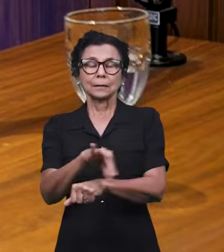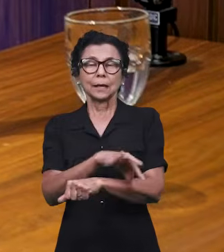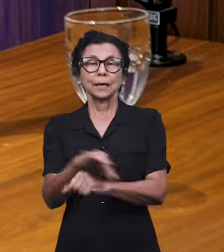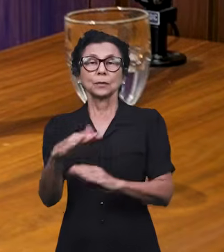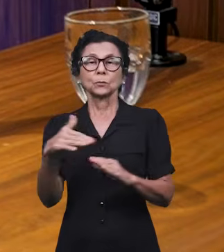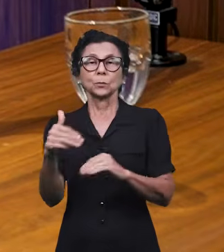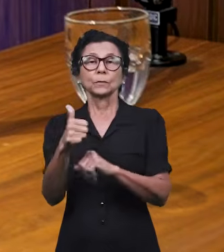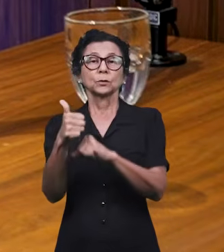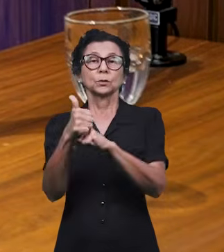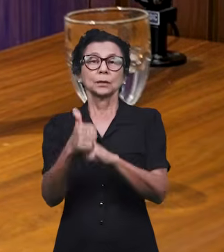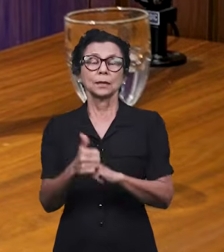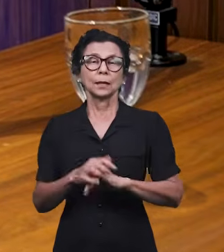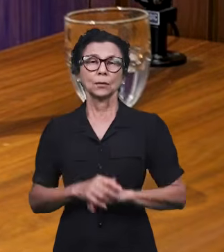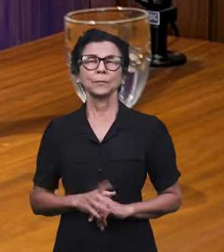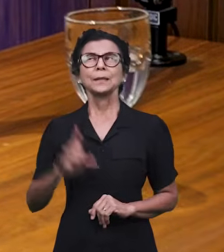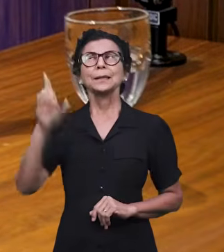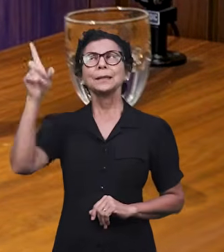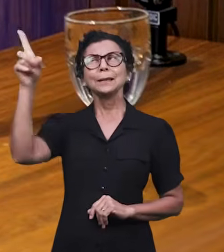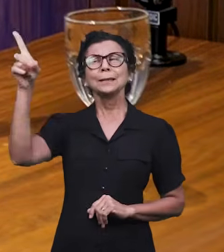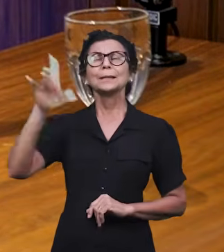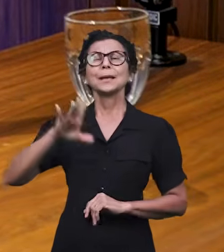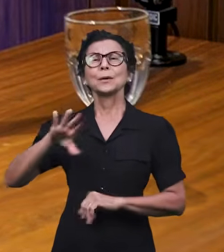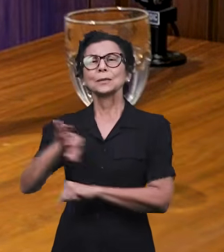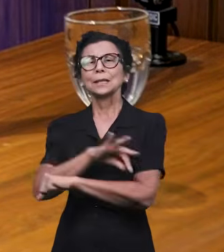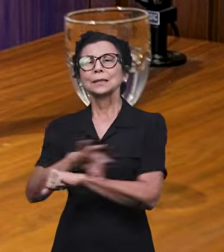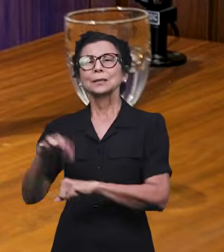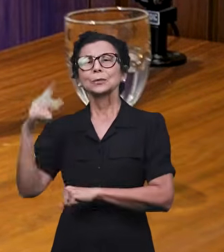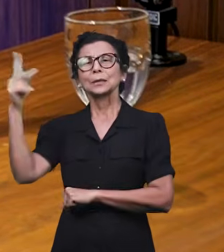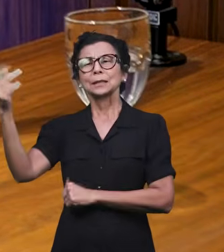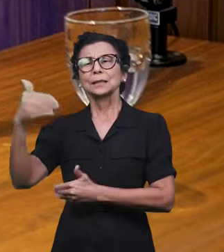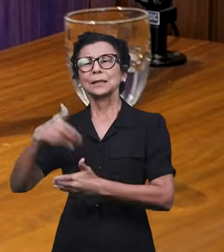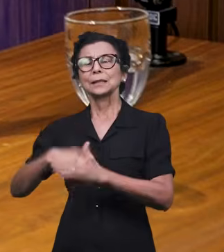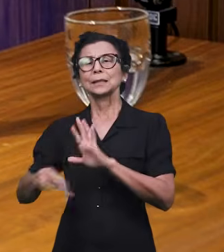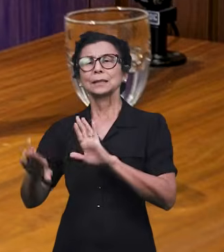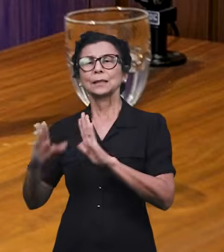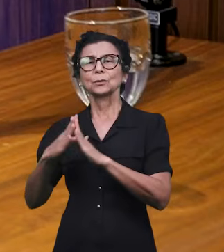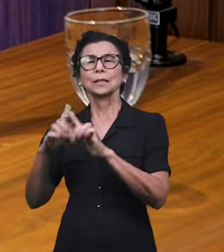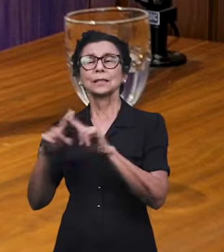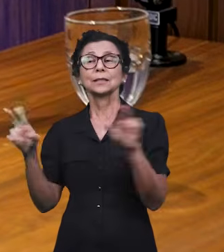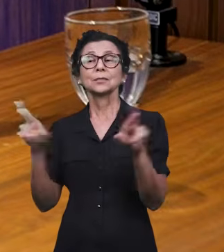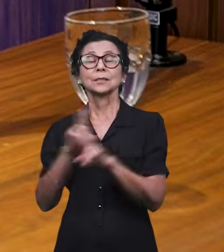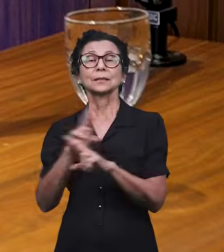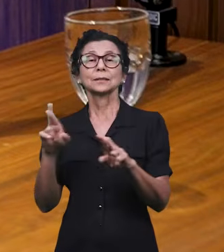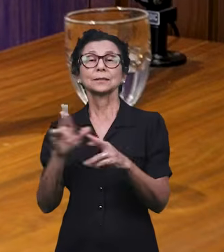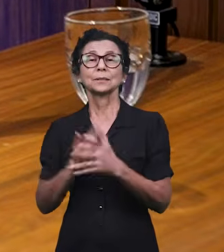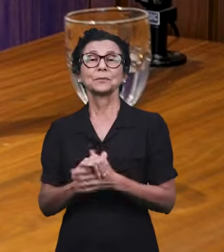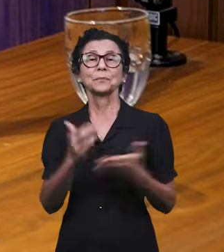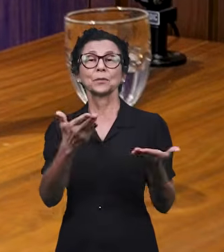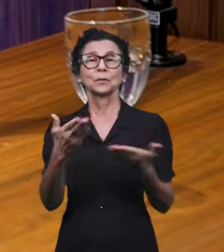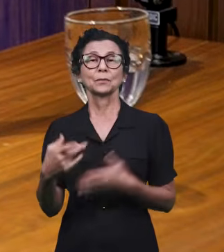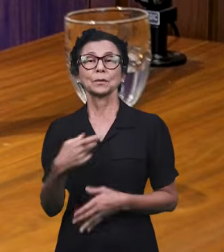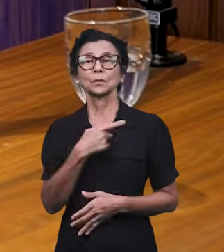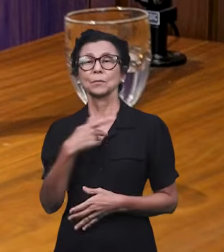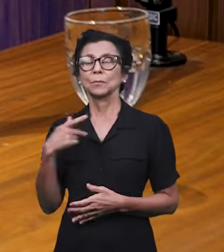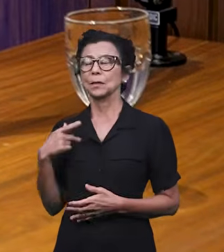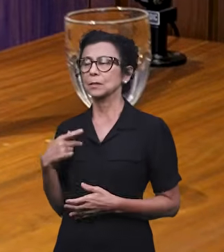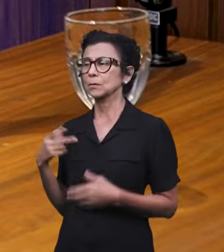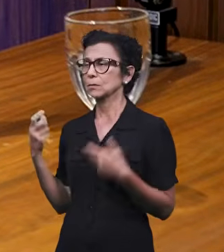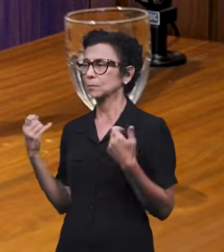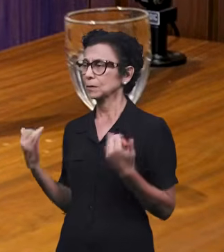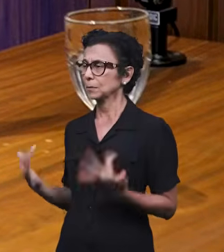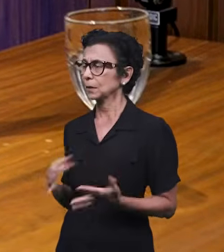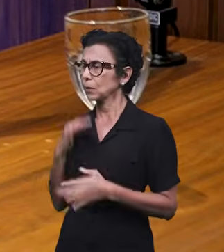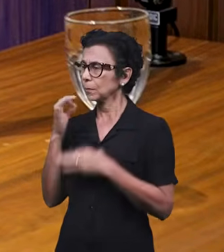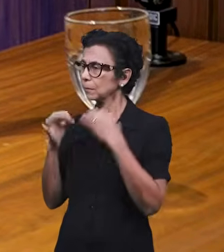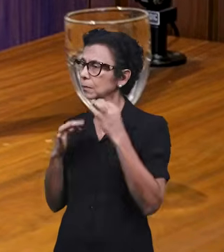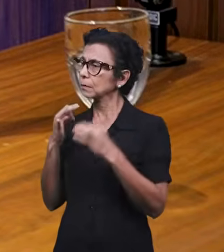parte da arquitetura dele, na vida da igreja, né? Então eu queria convidar aqui o pastor Vitor para comentar um pouquinho